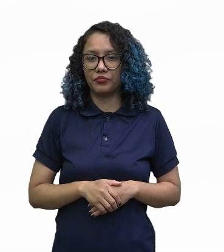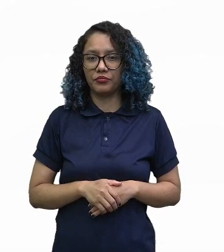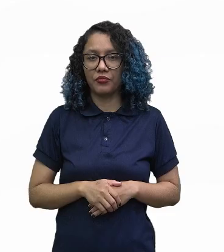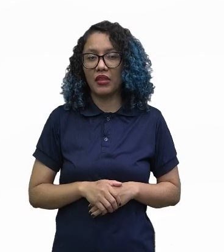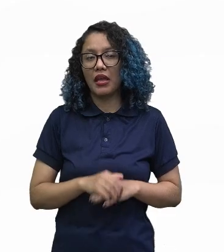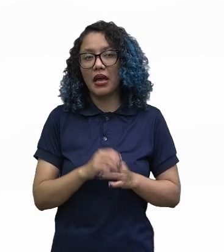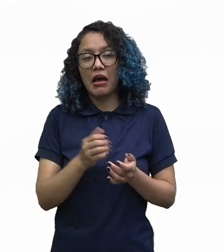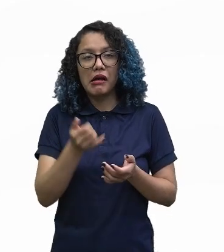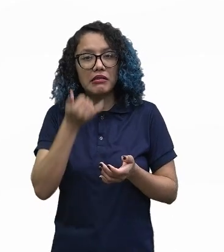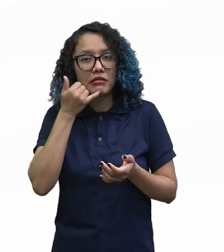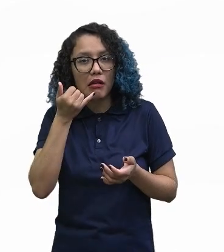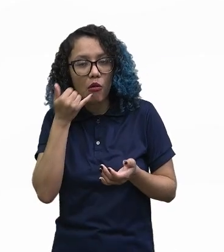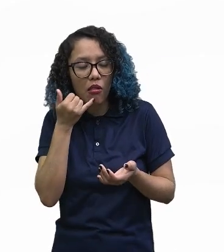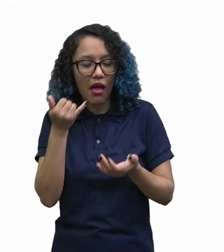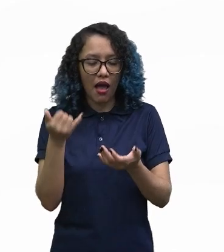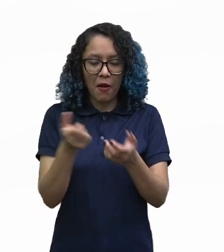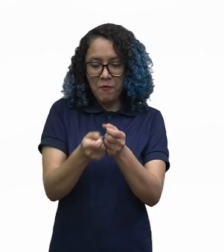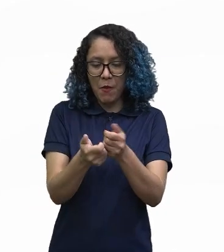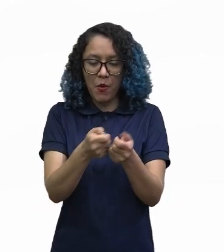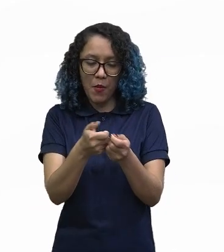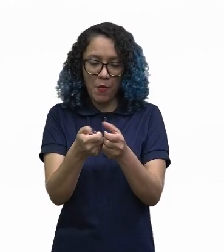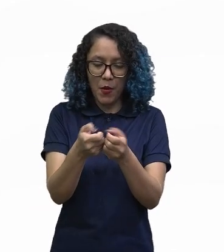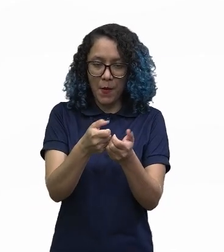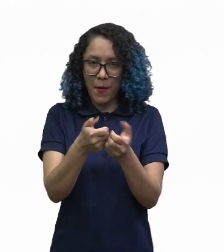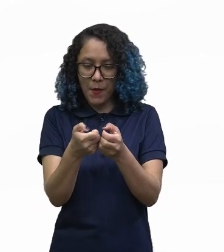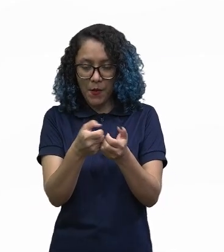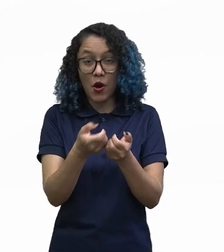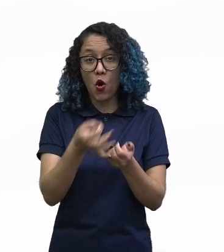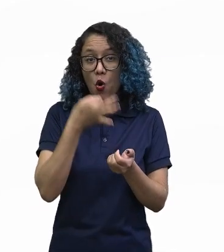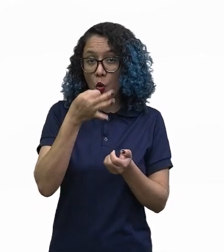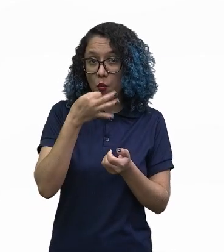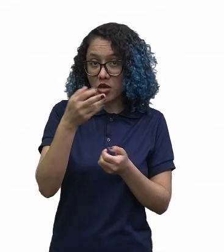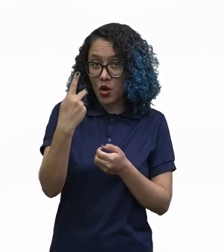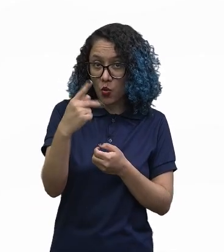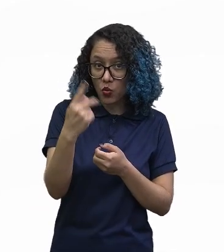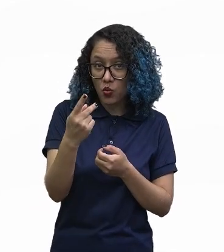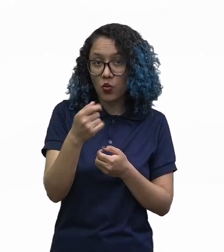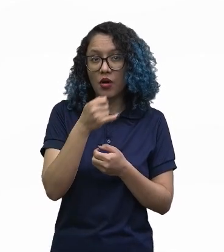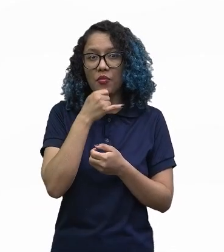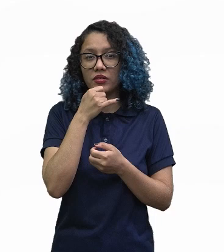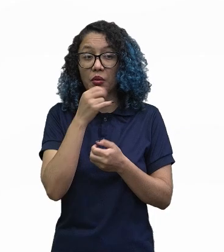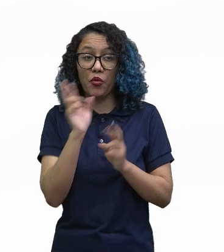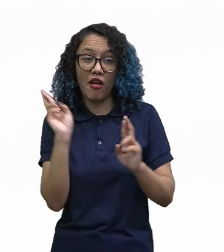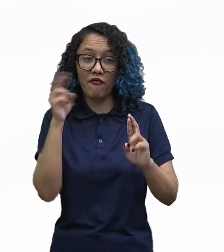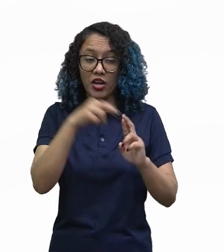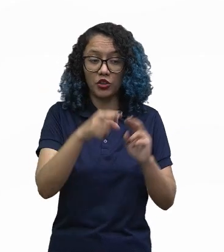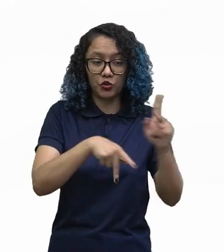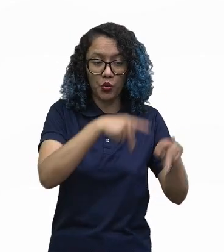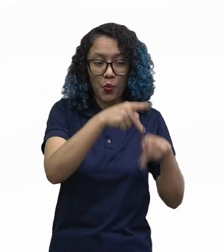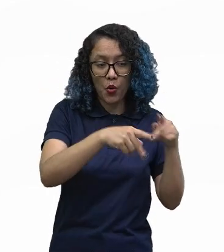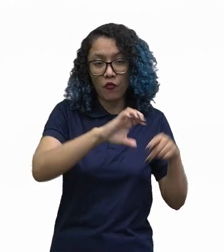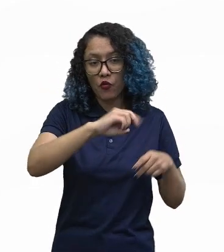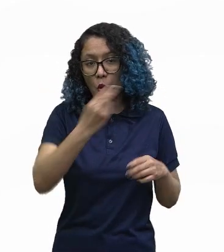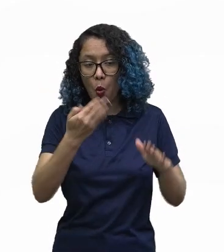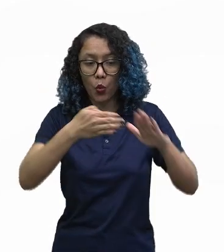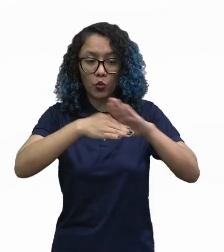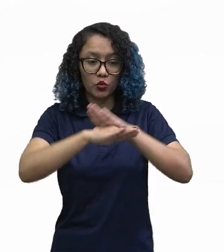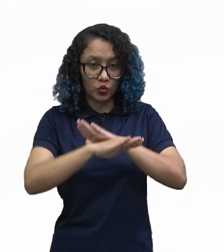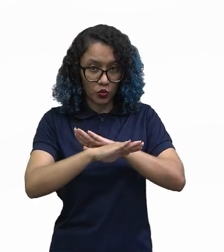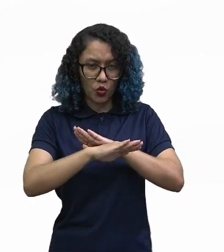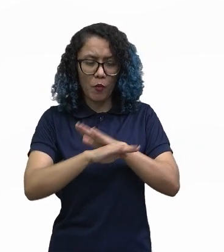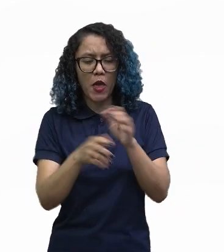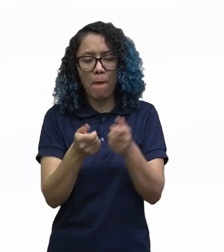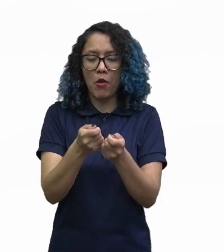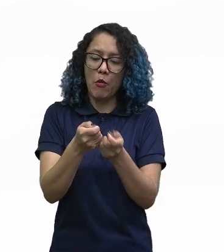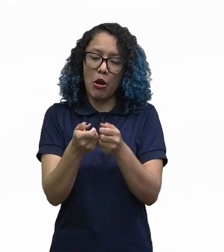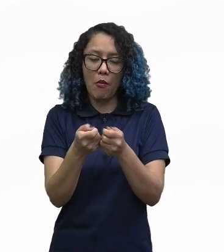através do seu smartphone, uma opinião sua a respeito de um povo ou a respeito de um hábito, né,